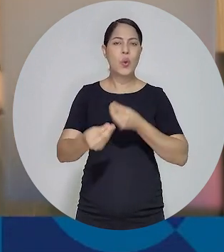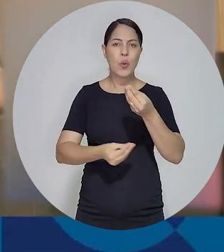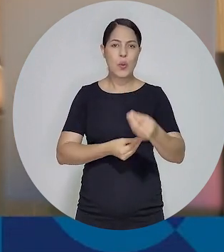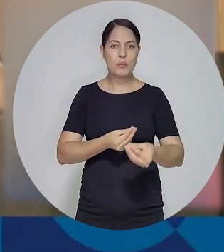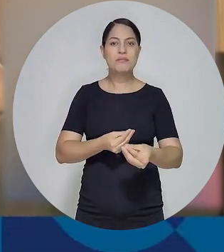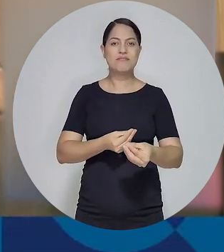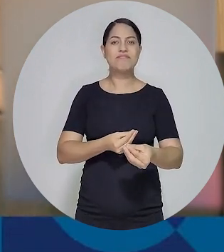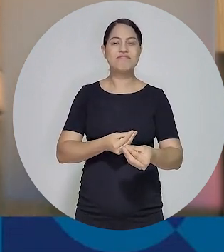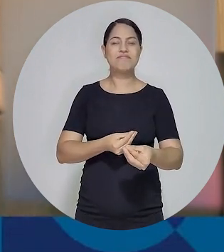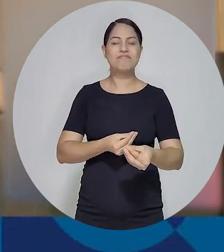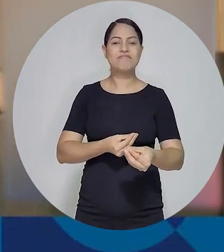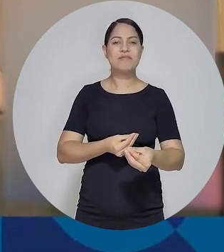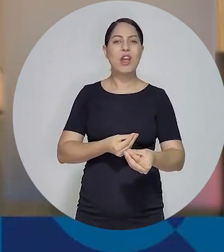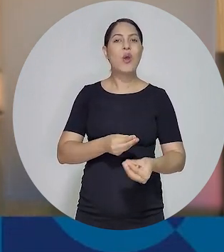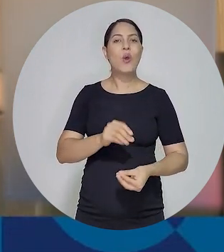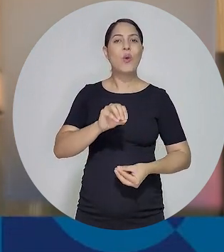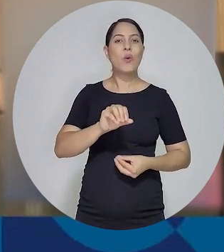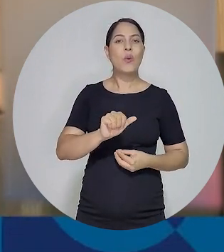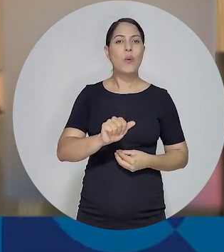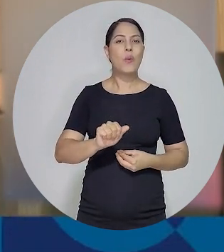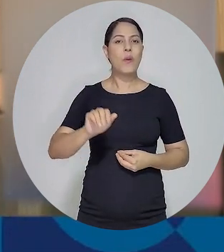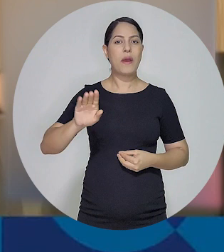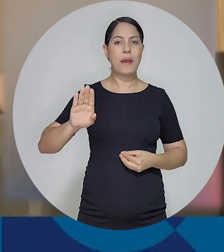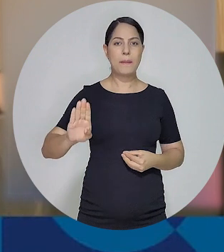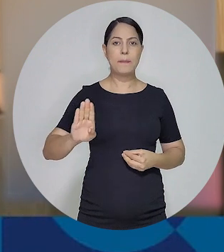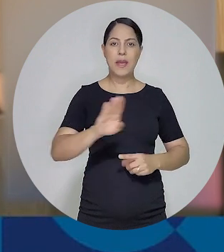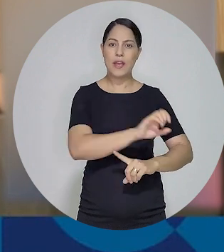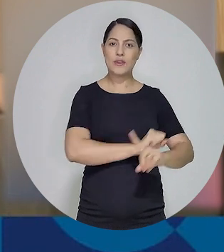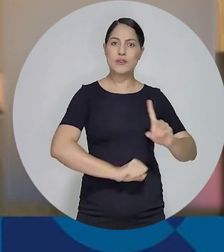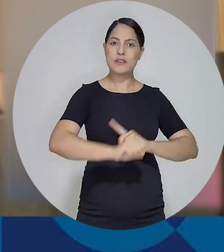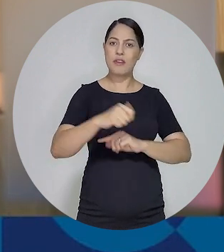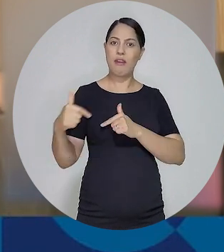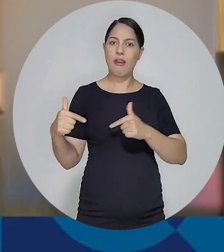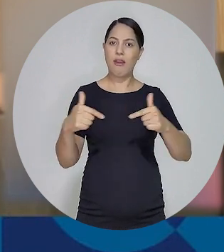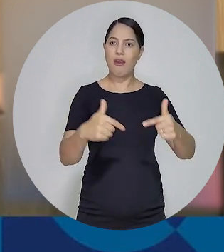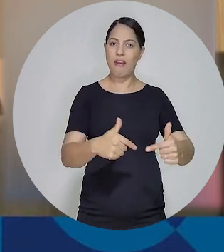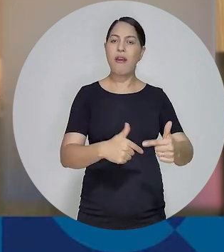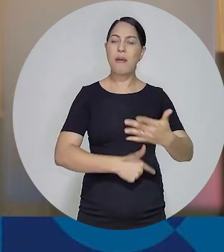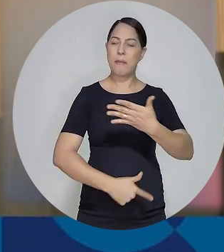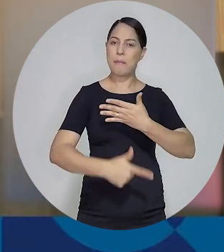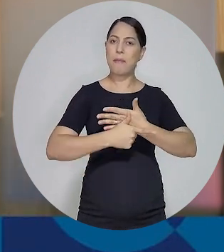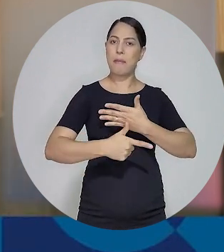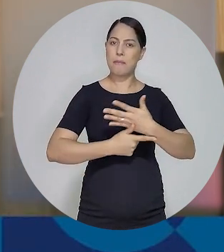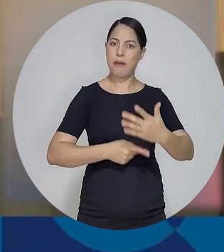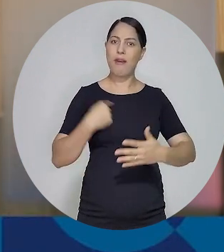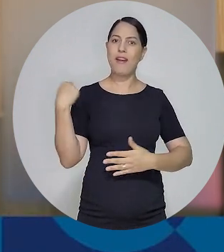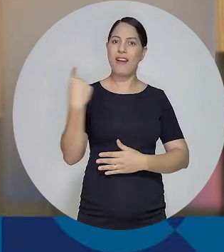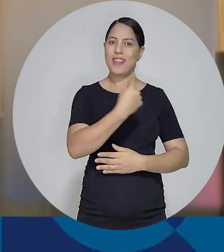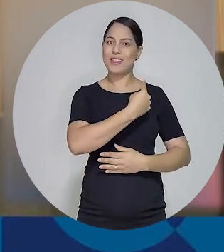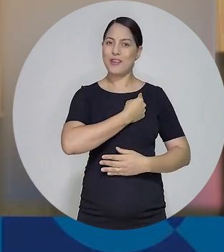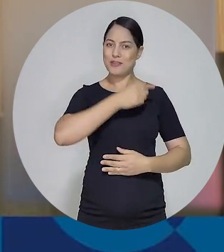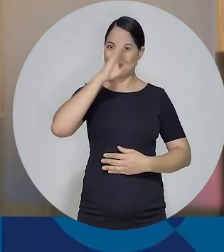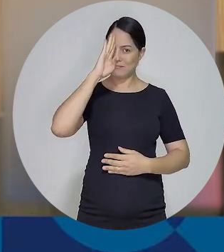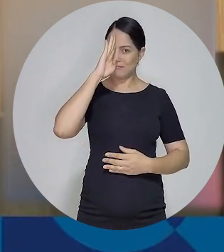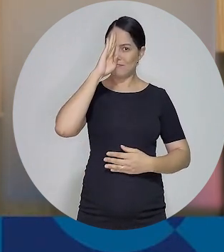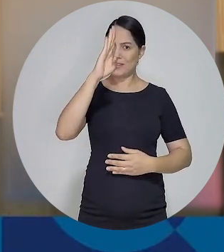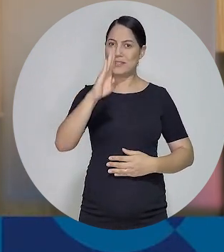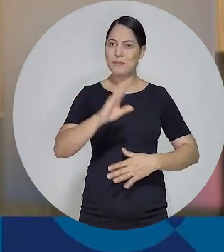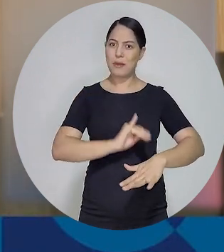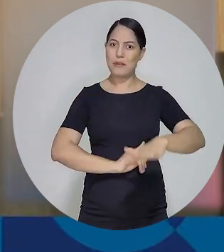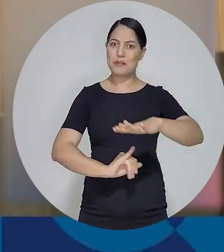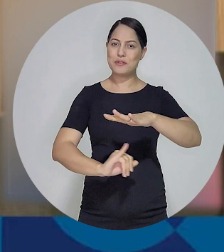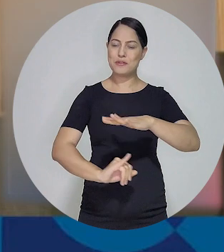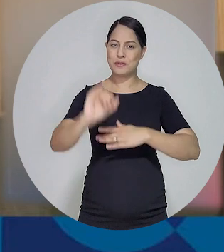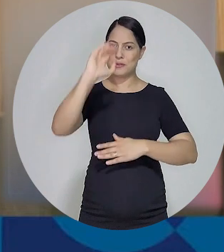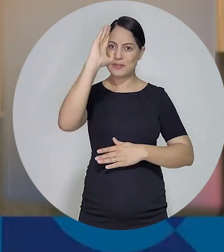segurança, voltar a ser a legítima, em toda a sua amplitude, a legítima voz da sociedade brasileira. Pois